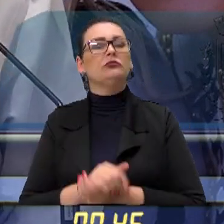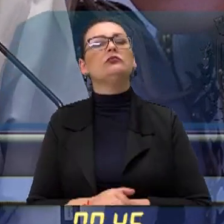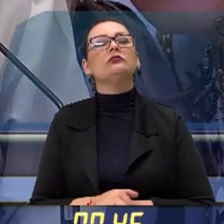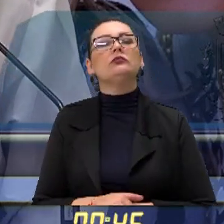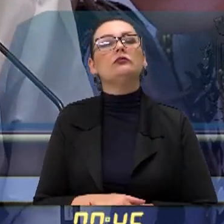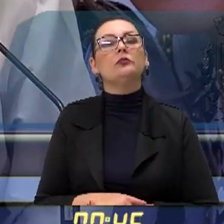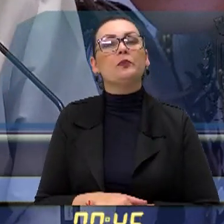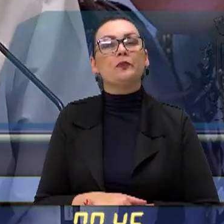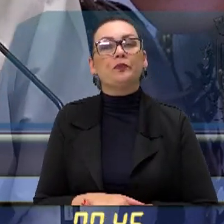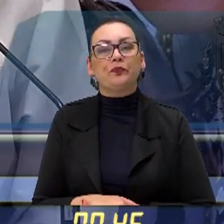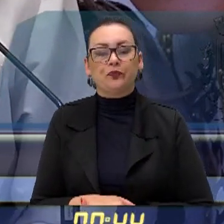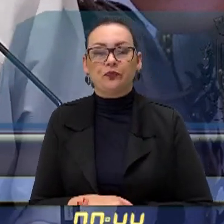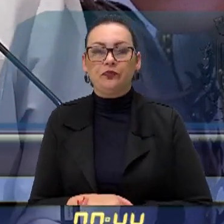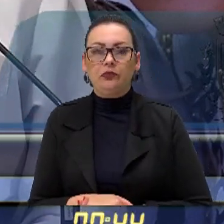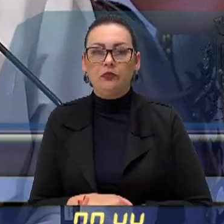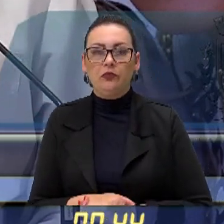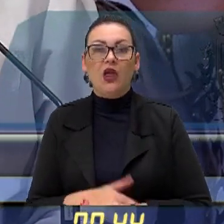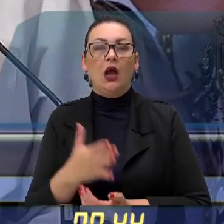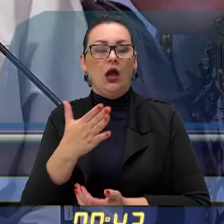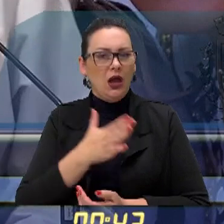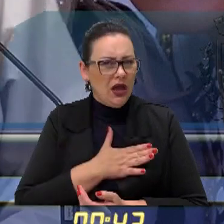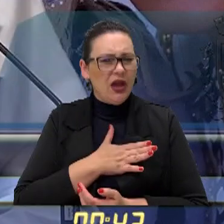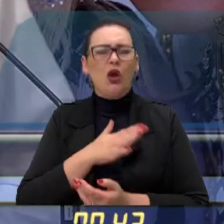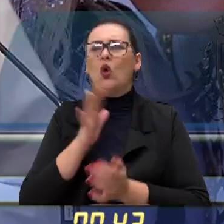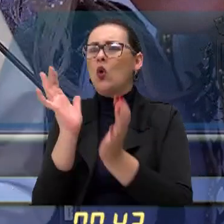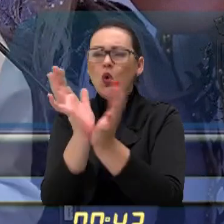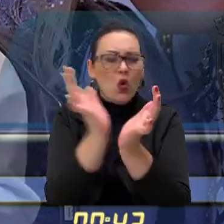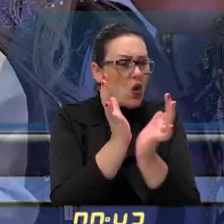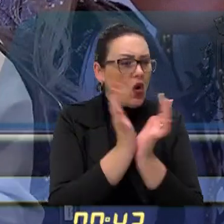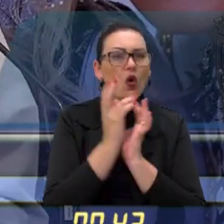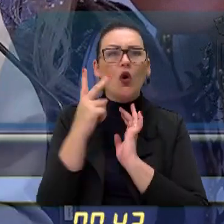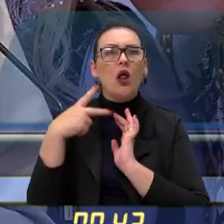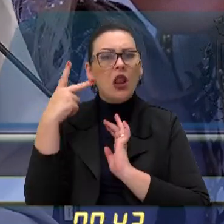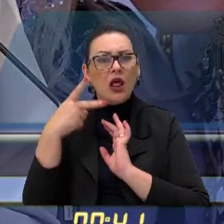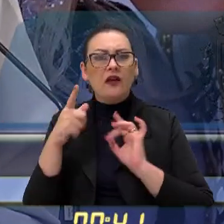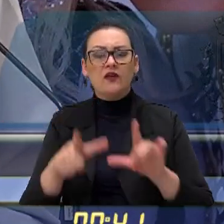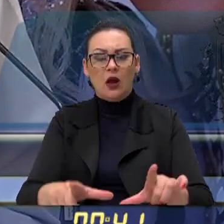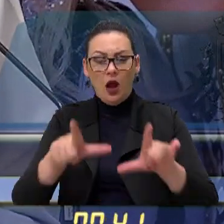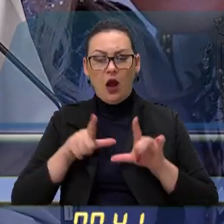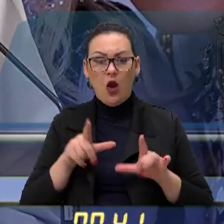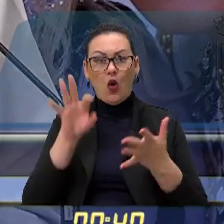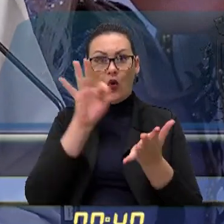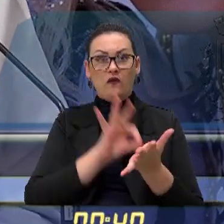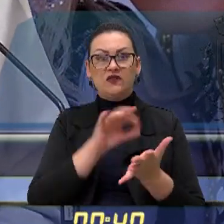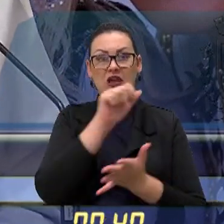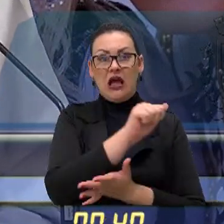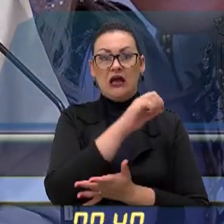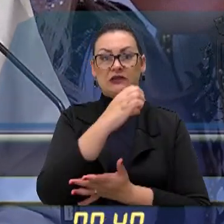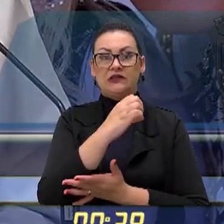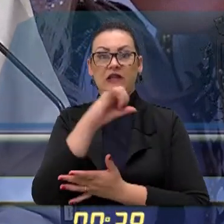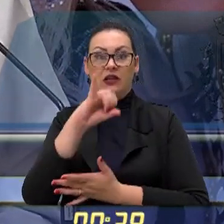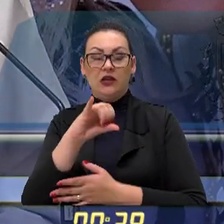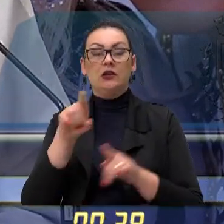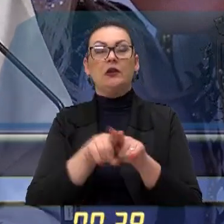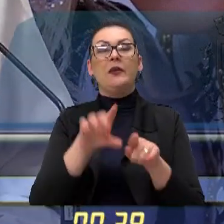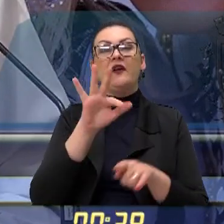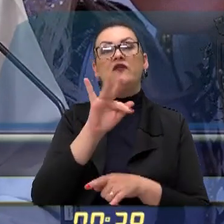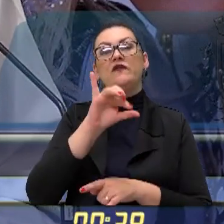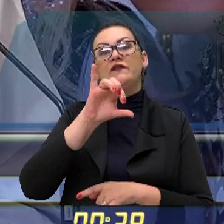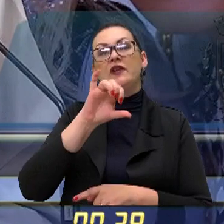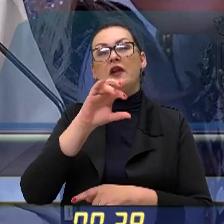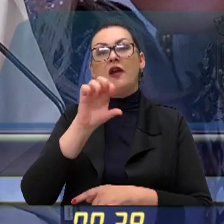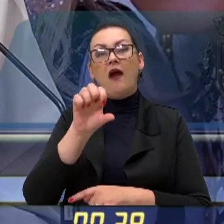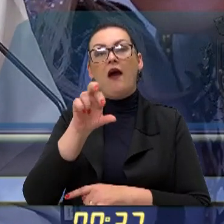E não só eu, mas todos os colegas vereadores recebemos um ofício da CI e da Fiergs assinado pelos